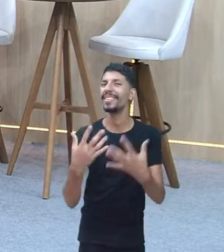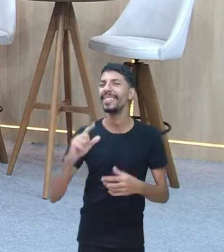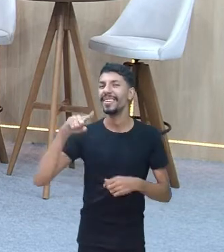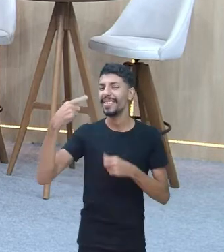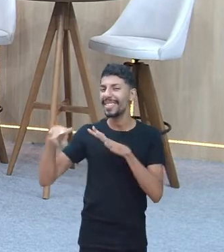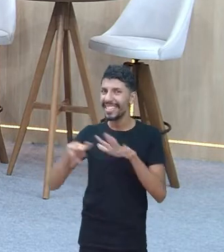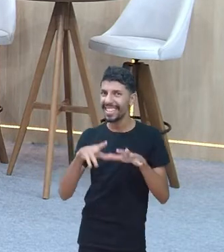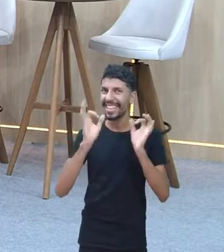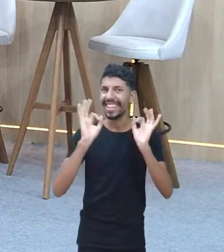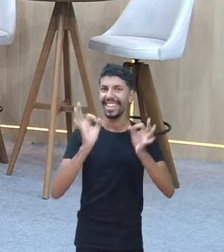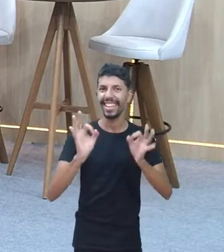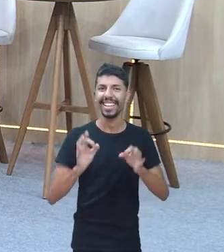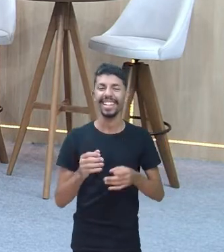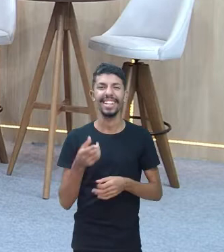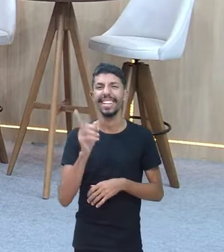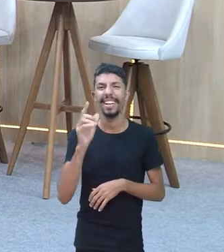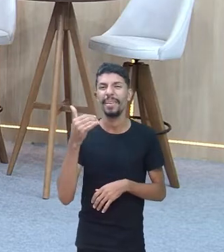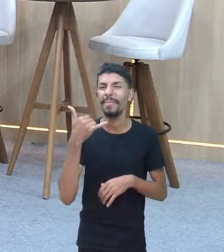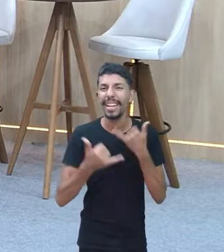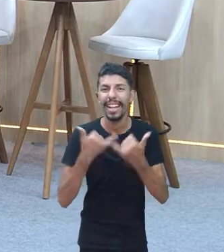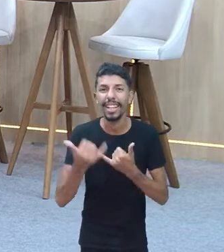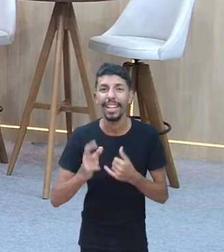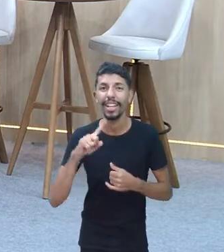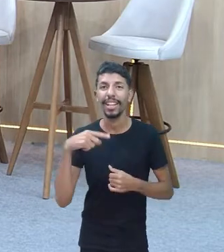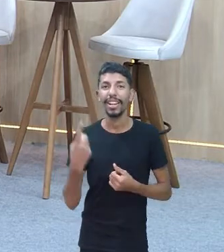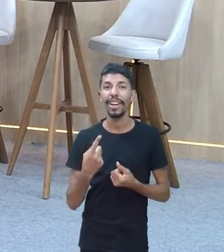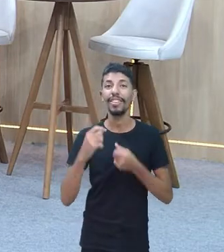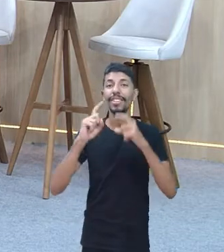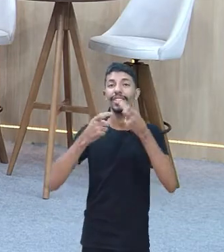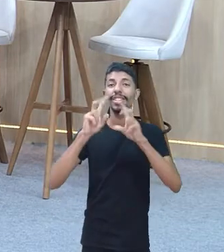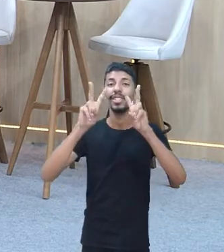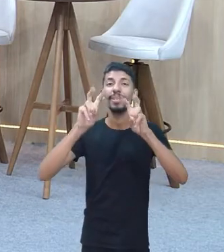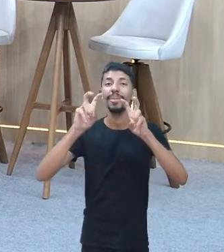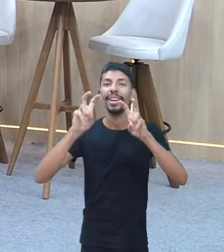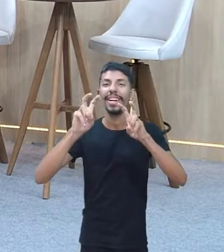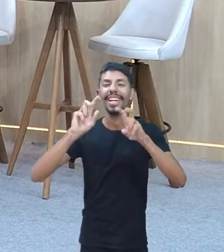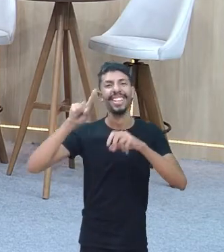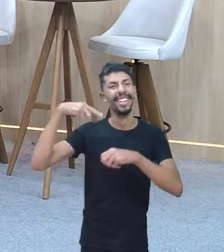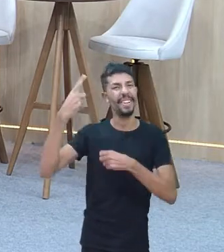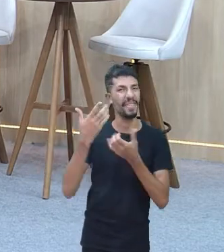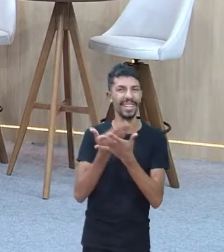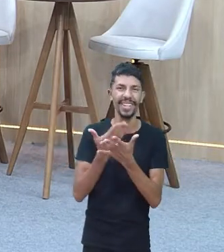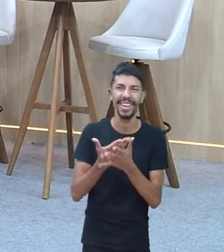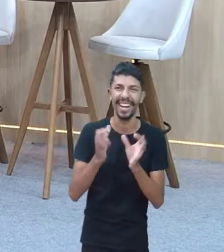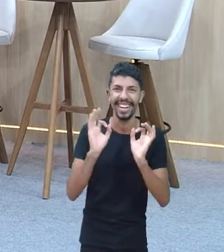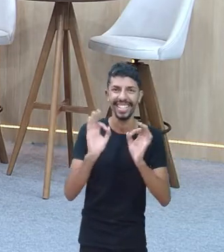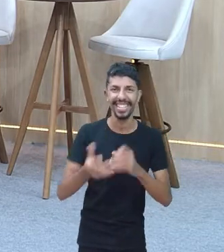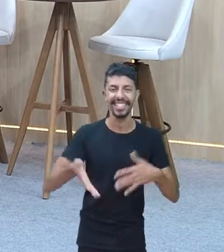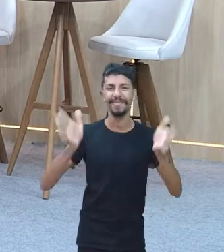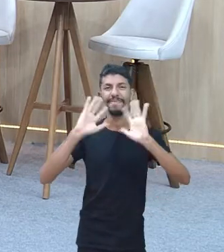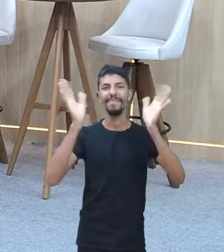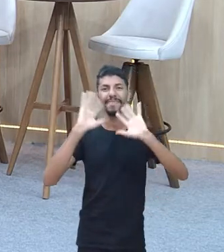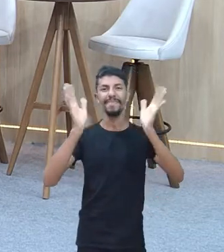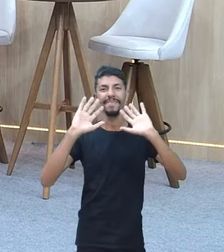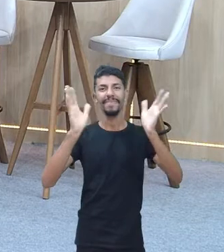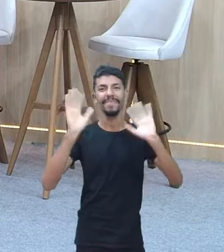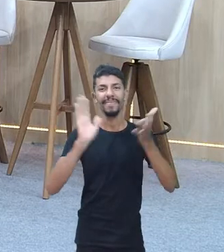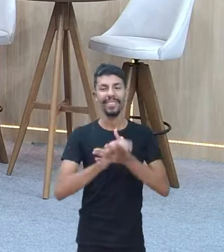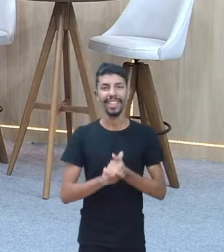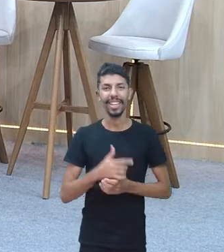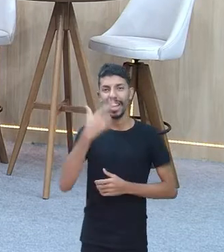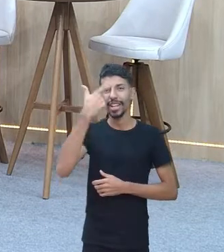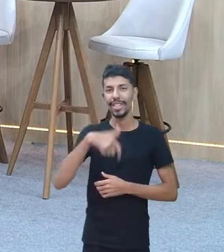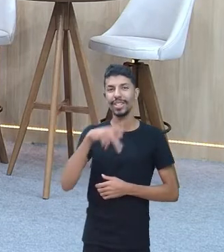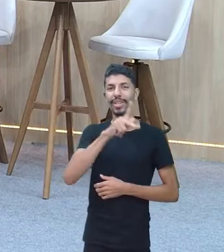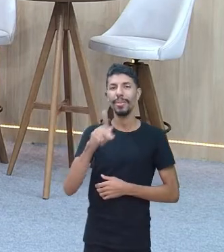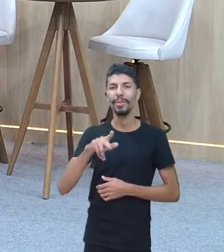vem. Não, a gente vai falar sobre o... Fica aqui na próxima aula. Tchau, pessoal! Eu sou o